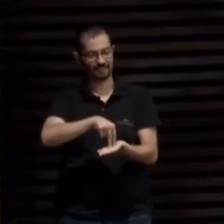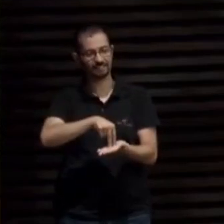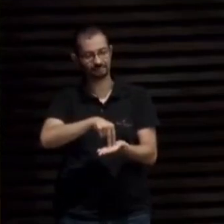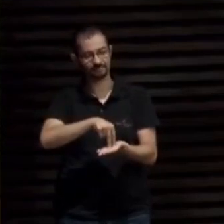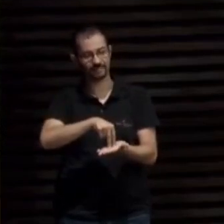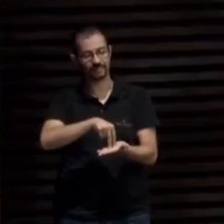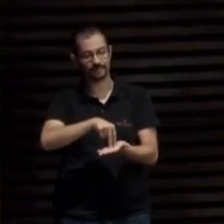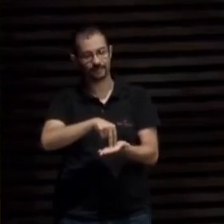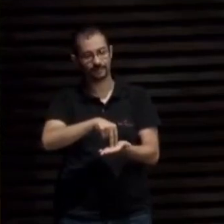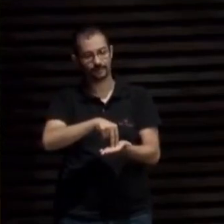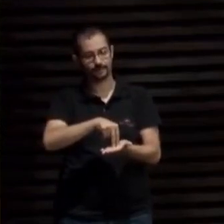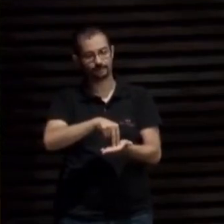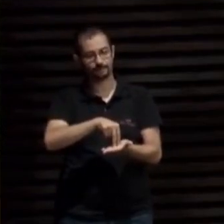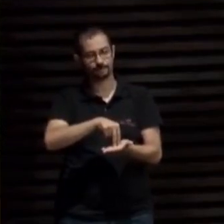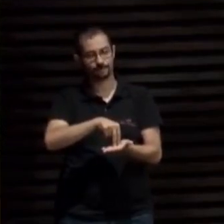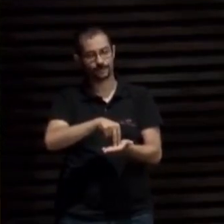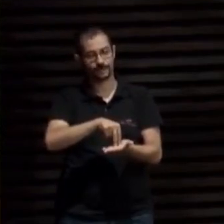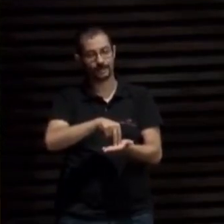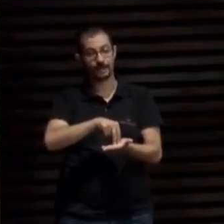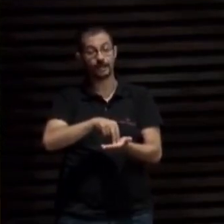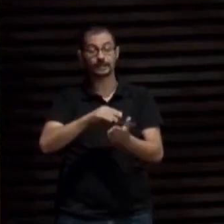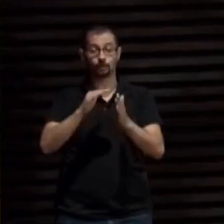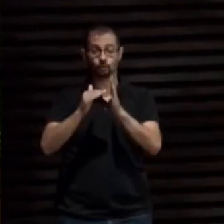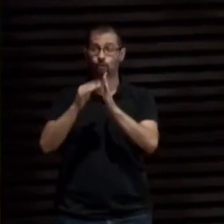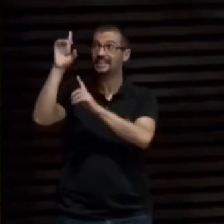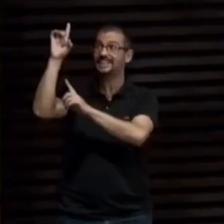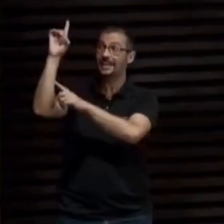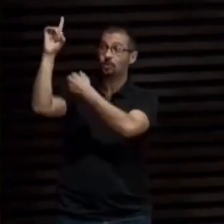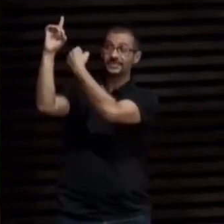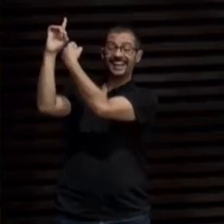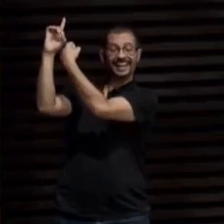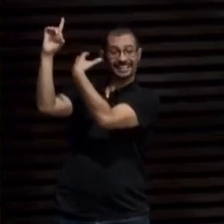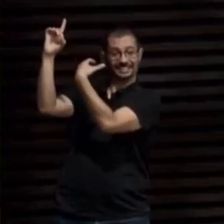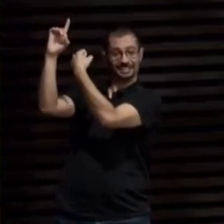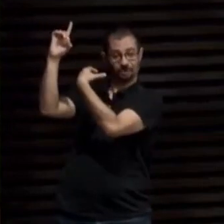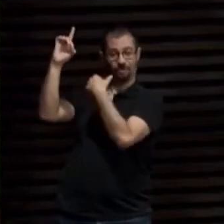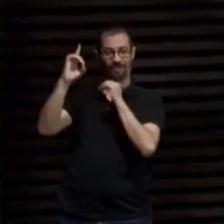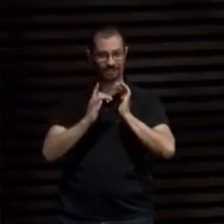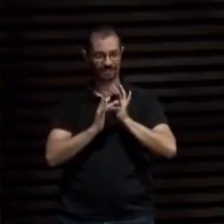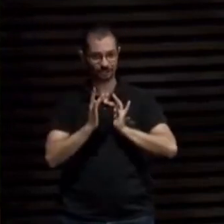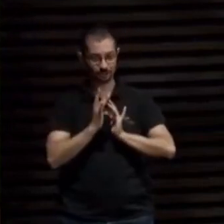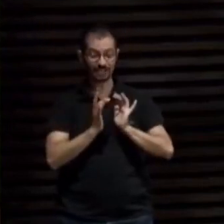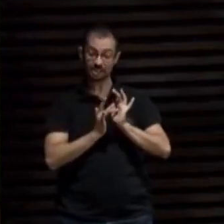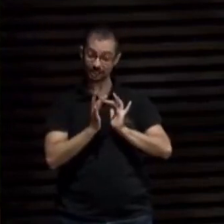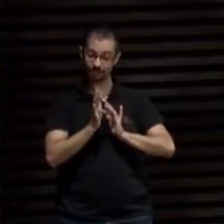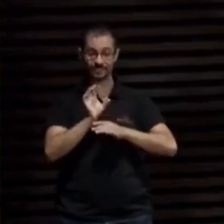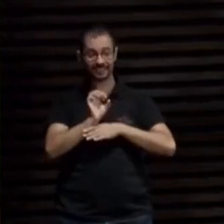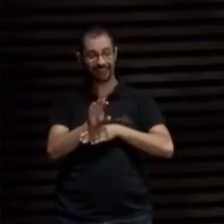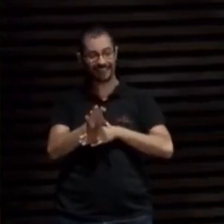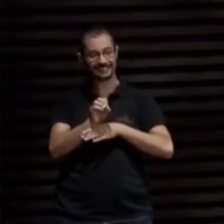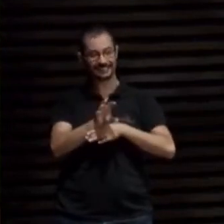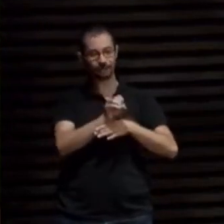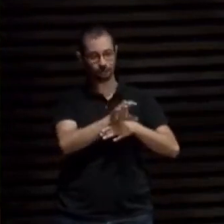me deste, que tu me deste, as palavras de Deus. Jesus